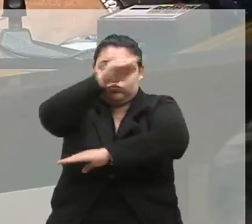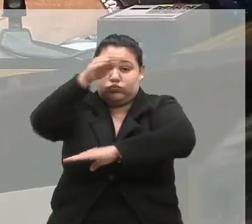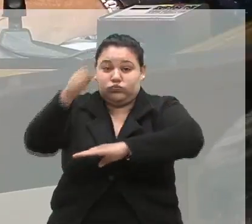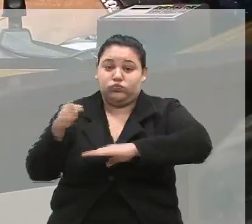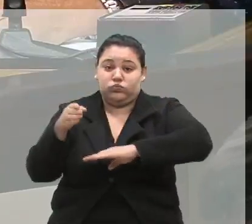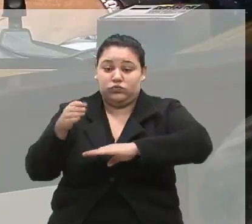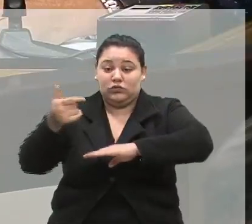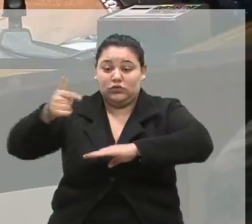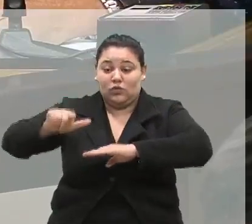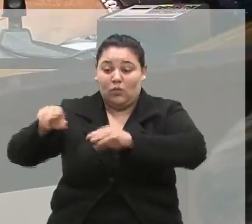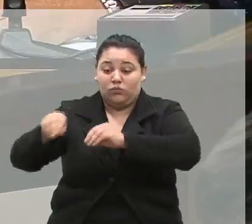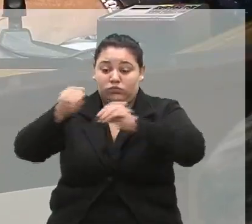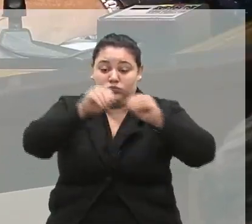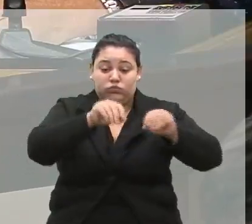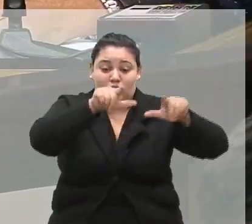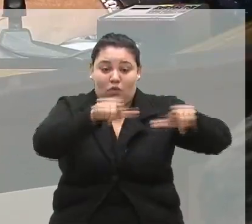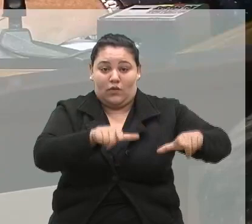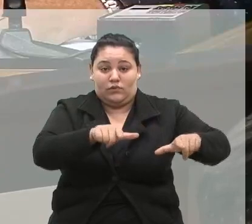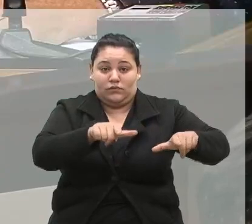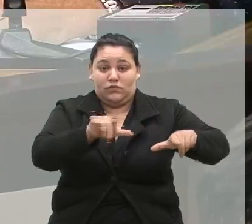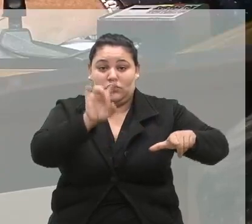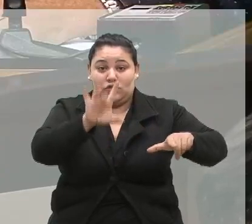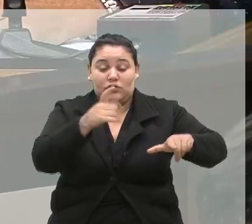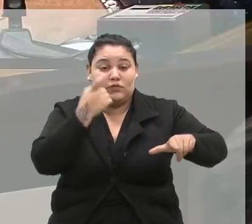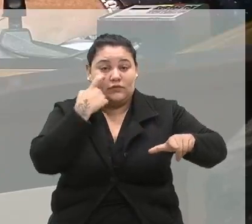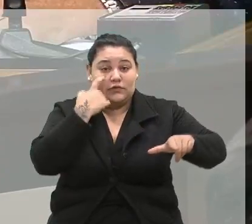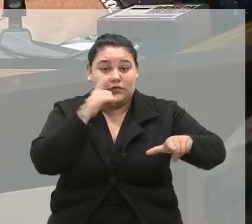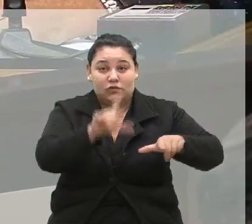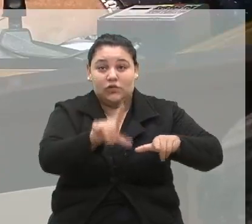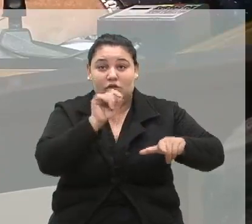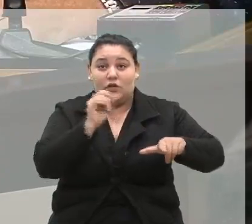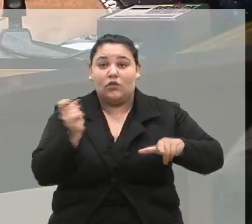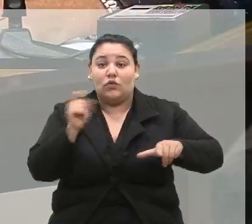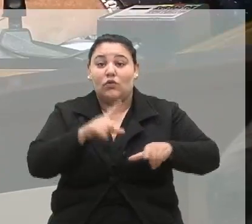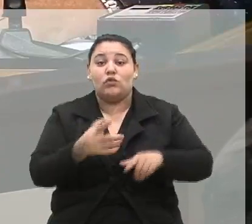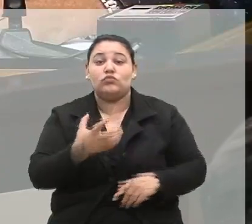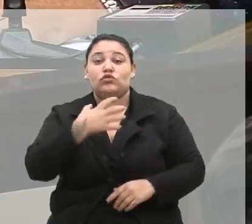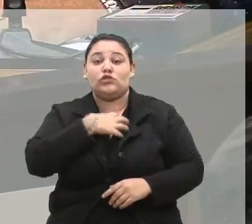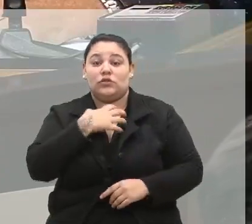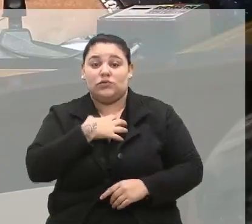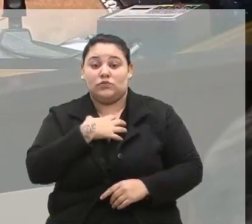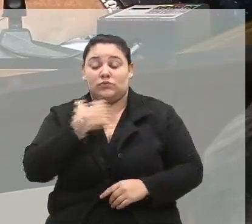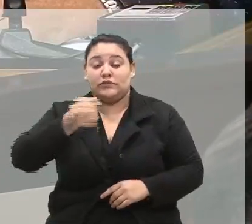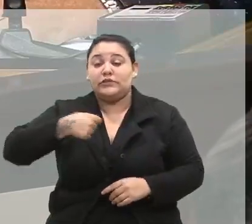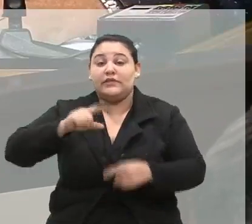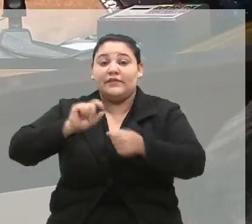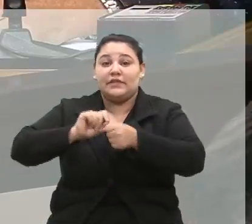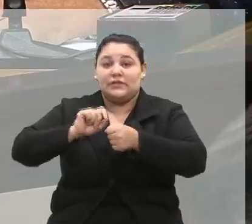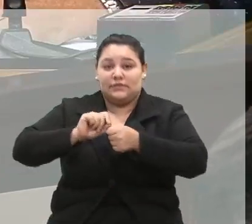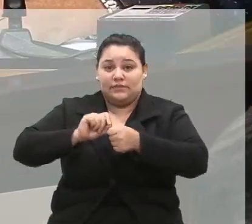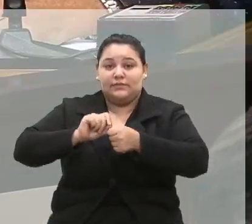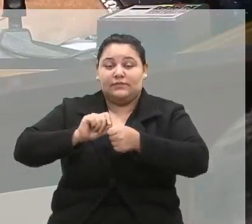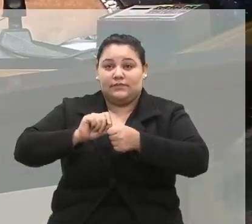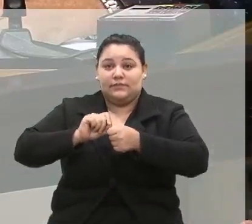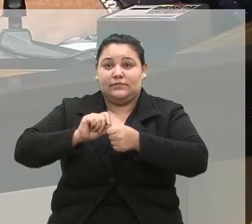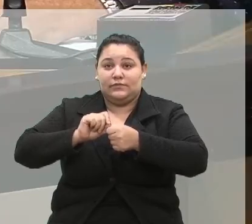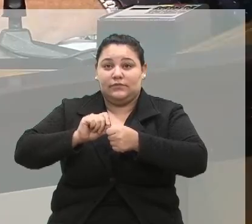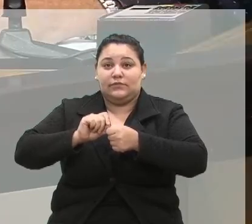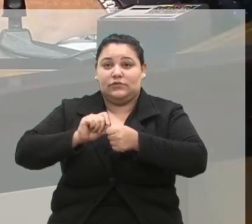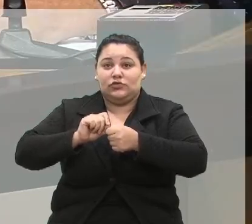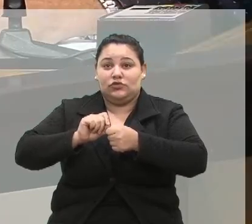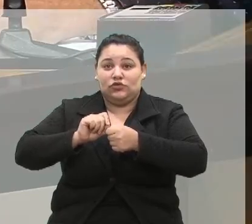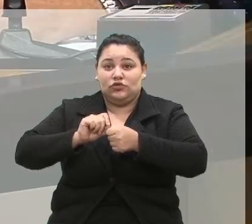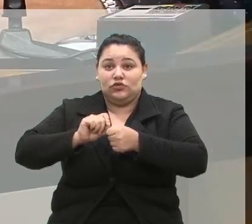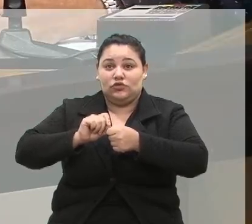outro local. Só estão vendo da forma que vão precisar ser feita de tirar essa